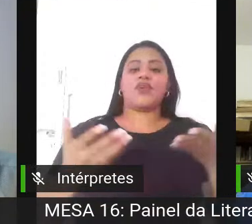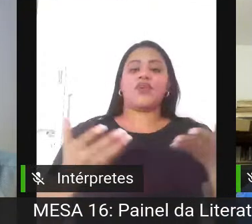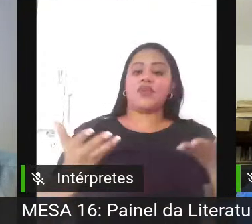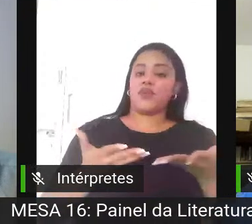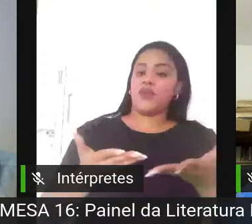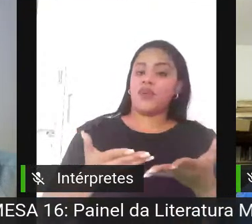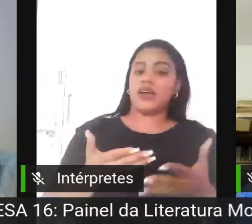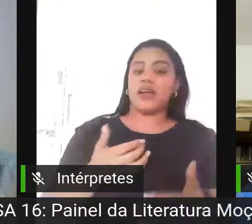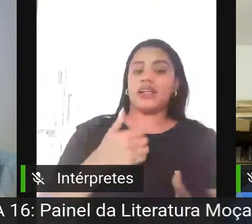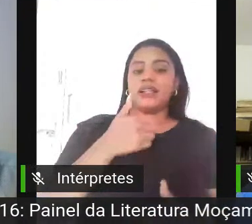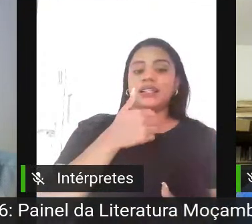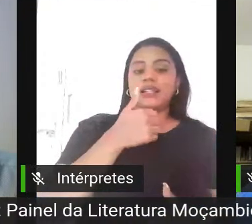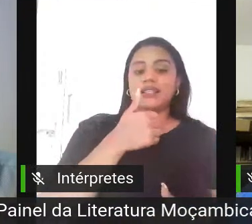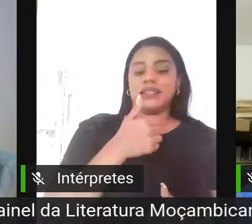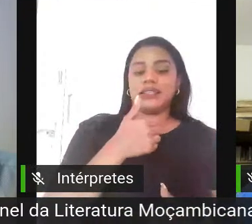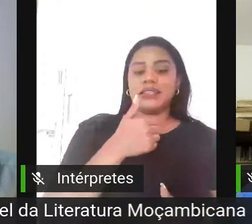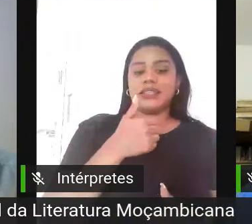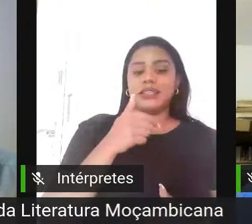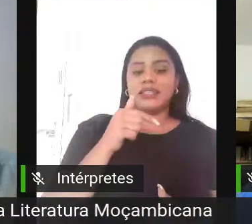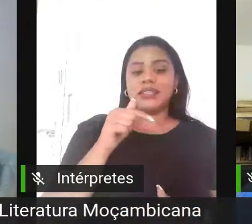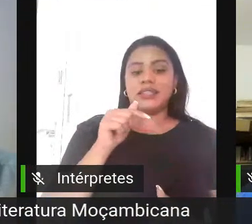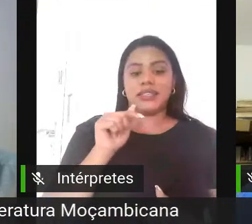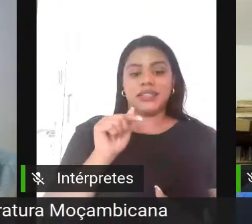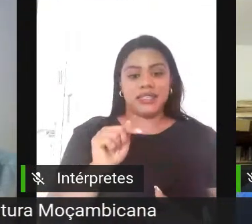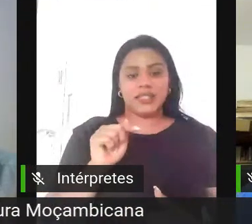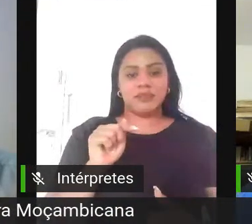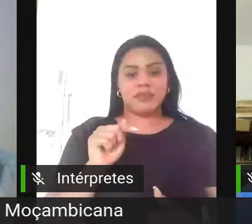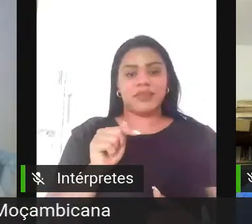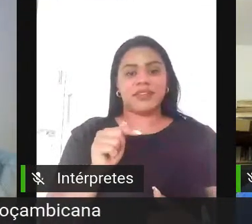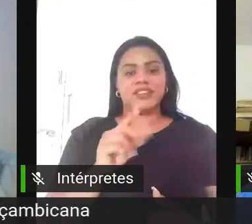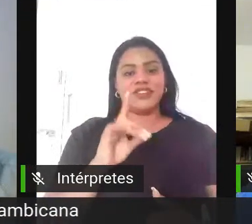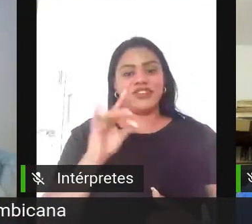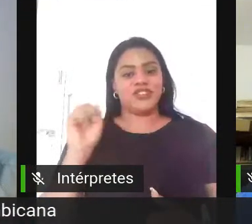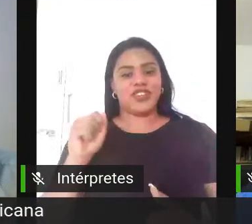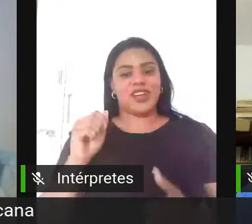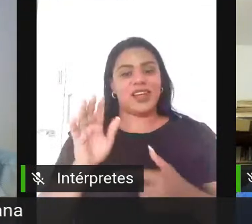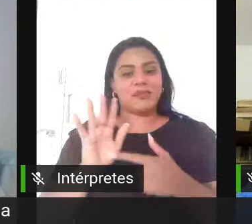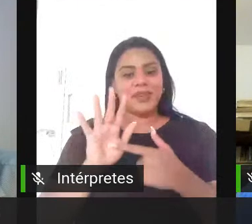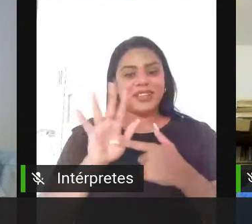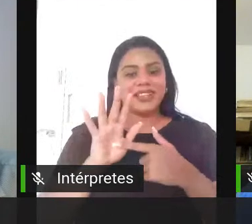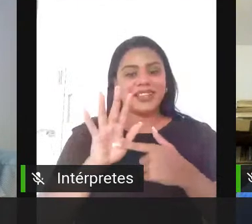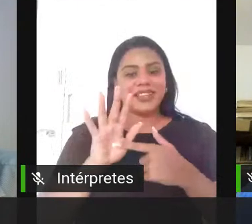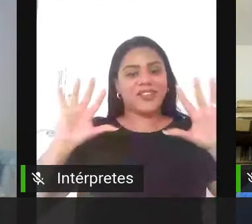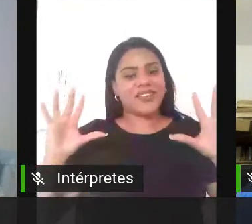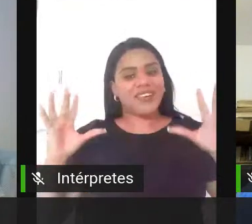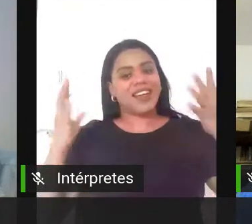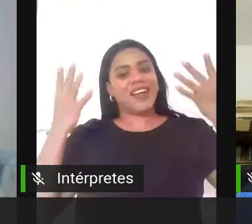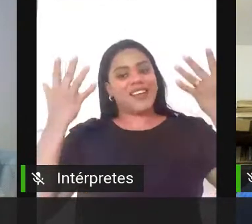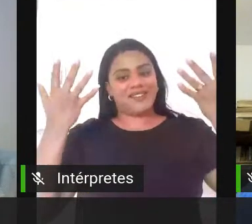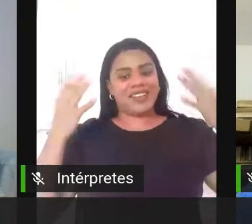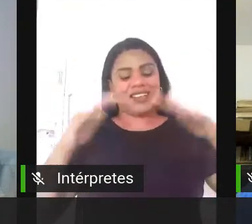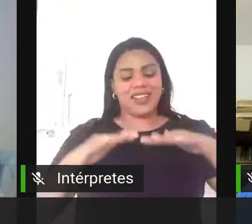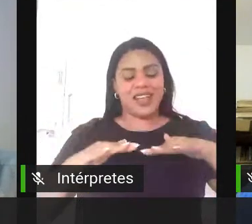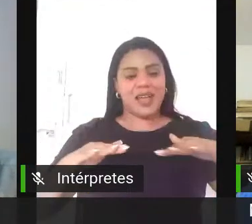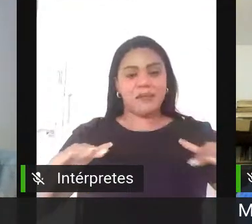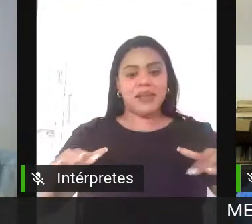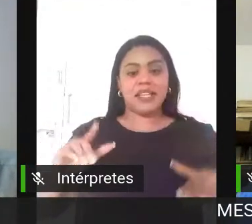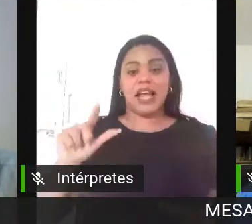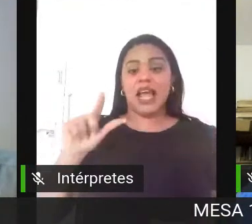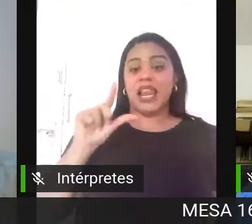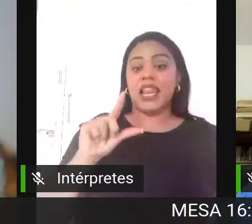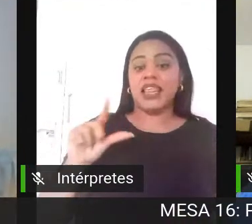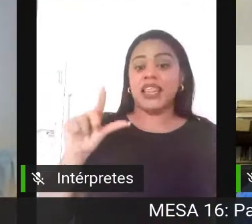deste evento, e é dirigida à mesa à literatura moçambicana. Temos cá conosco